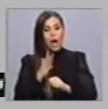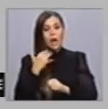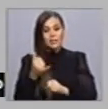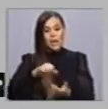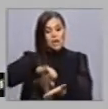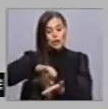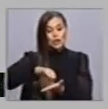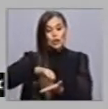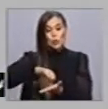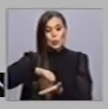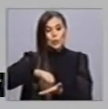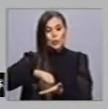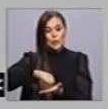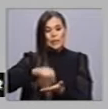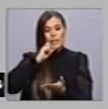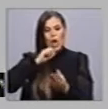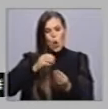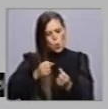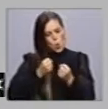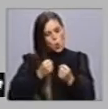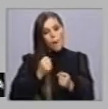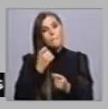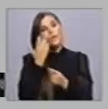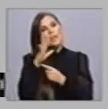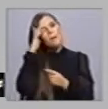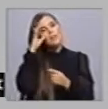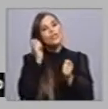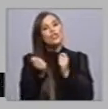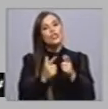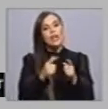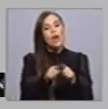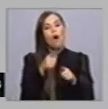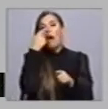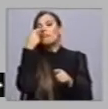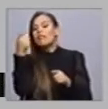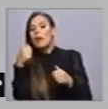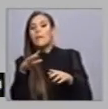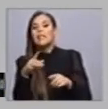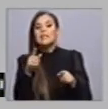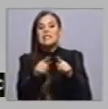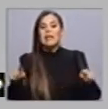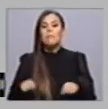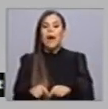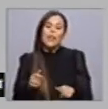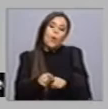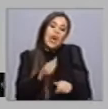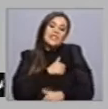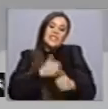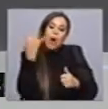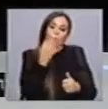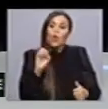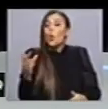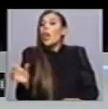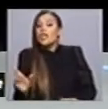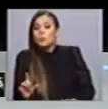núcleo fica muitíssimo denso. Imagina uma estrela com a massa do Sol, mas que ocupa o tamanho mais ou menos de uma cidade como o Porto ou Lisboa. Portanto,